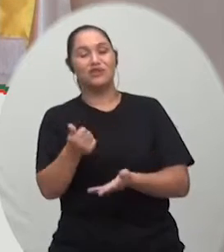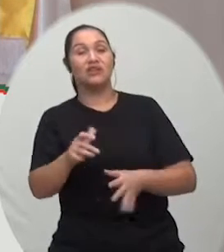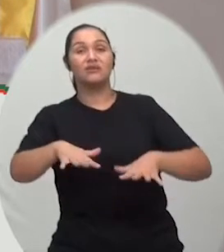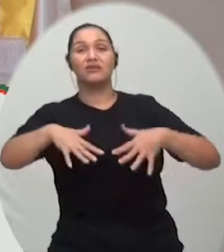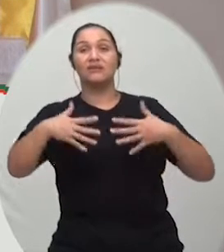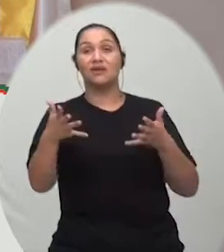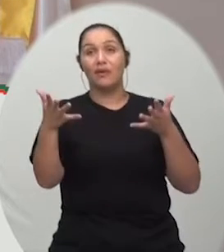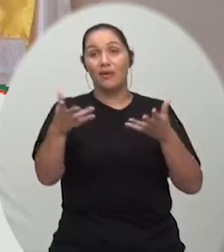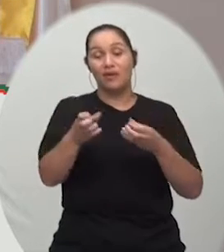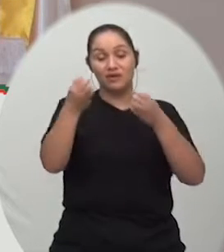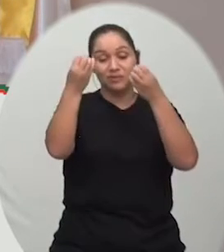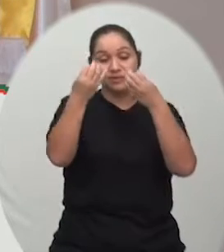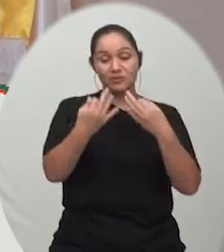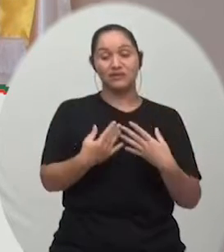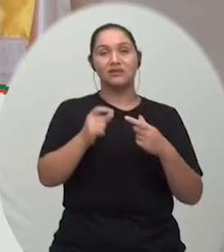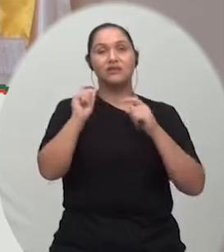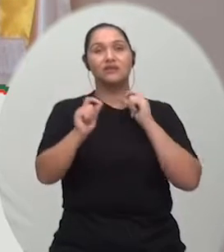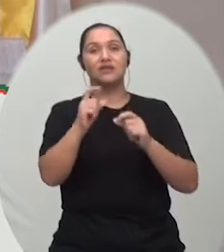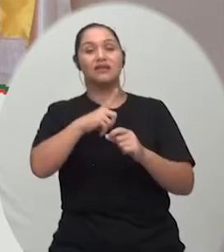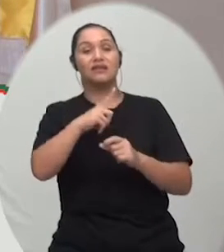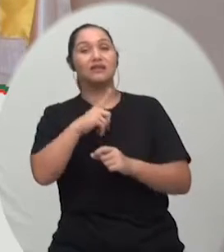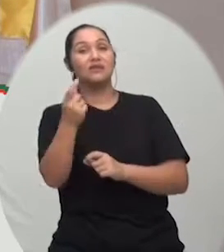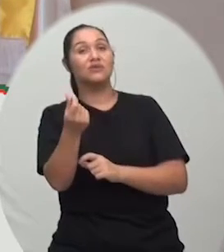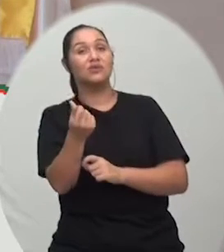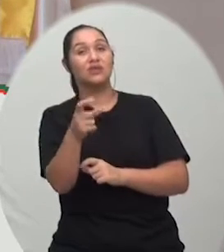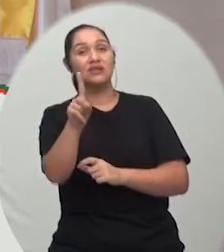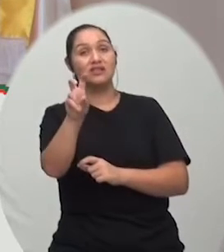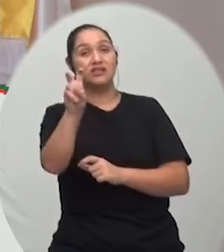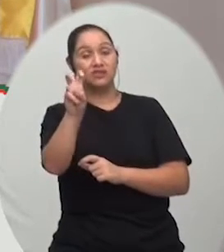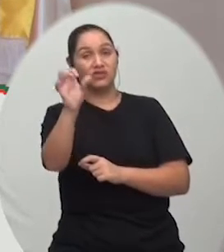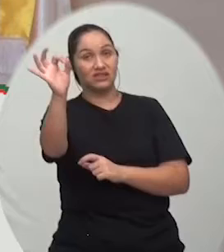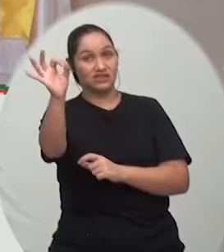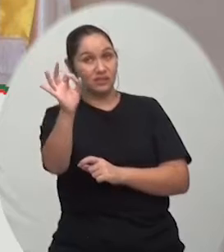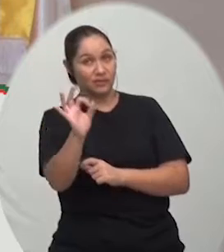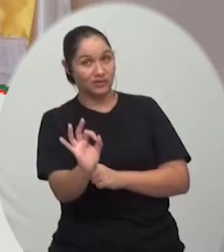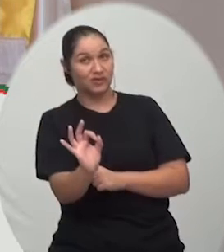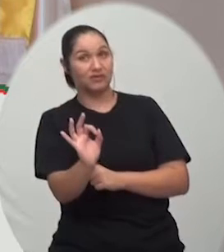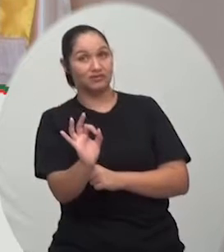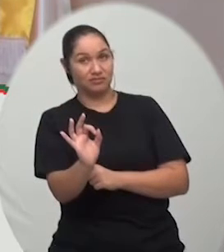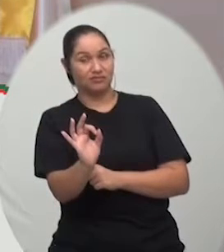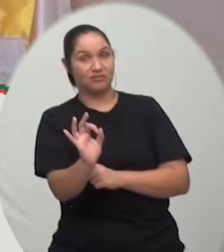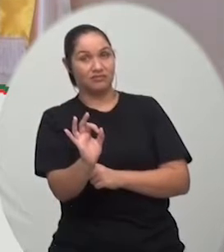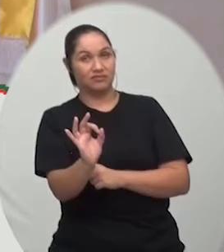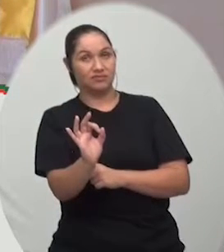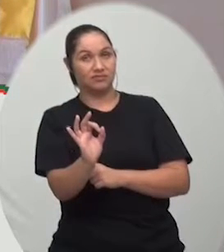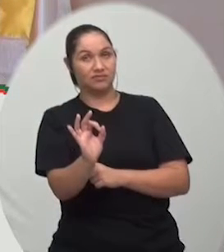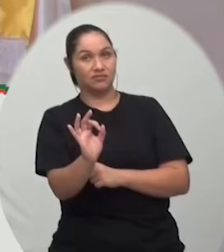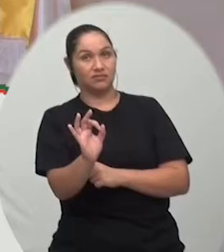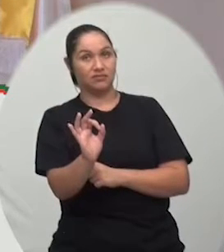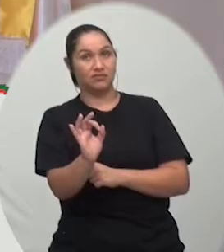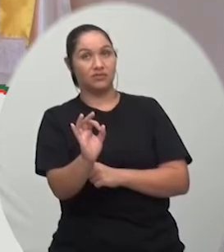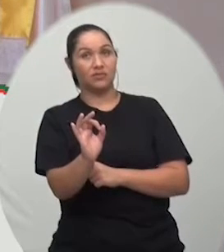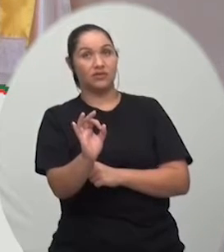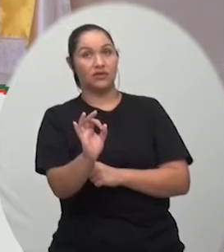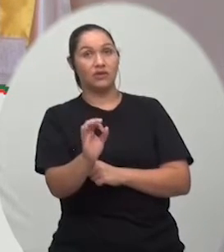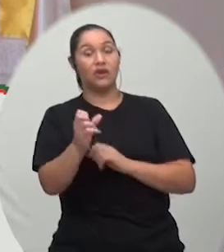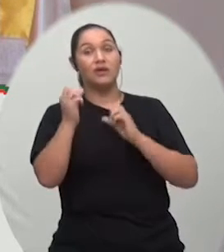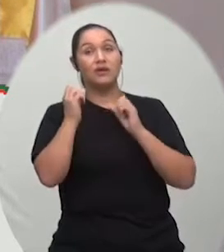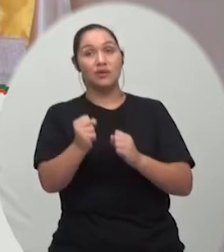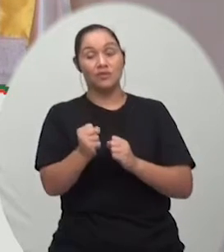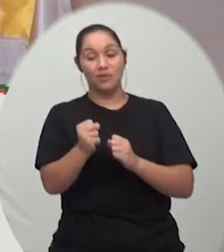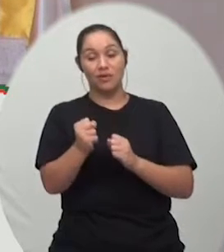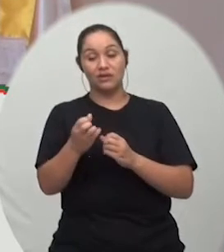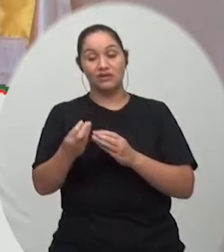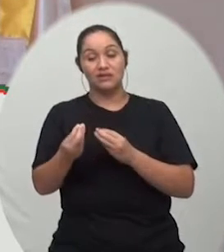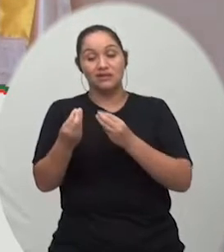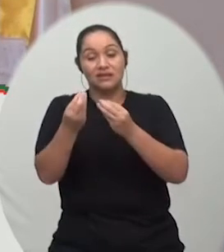estamos falando que existe um orçamento de 15% destinado à saúde, que está